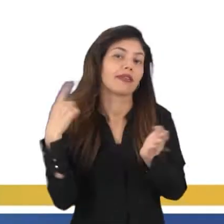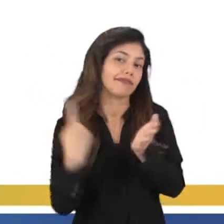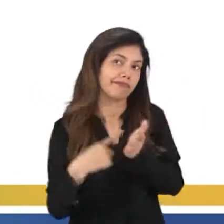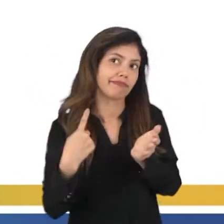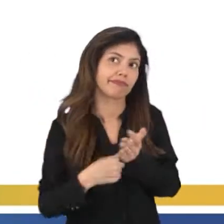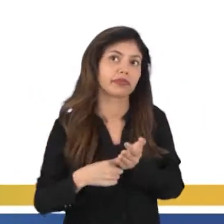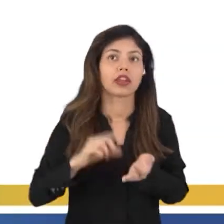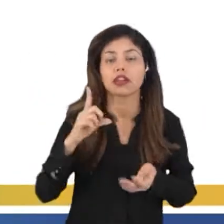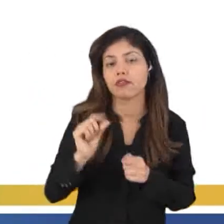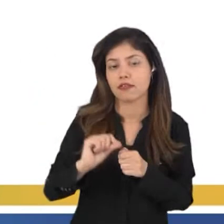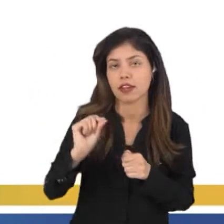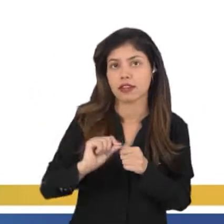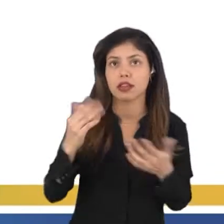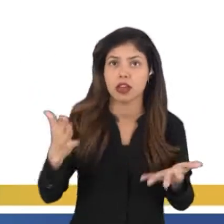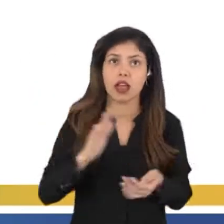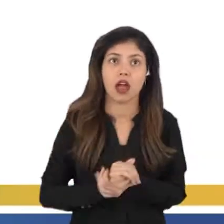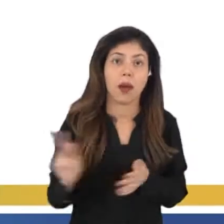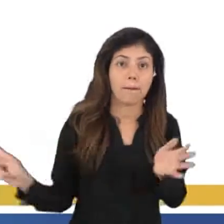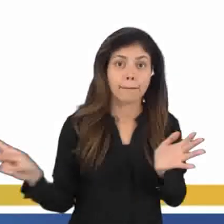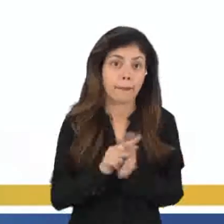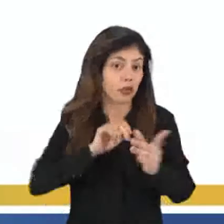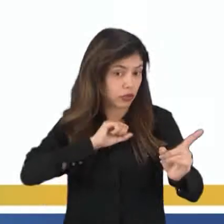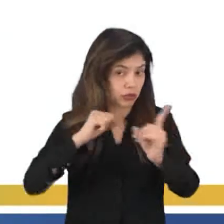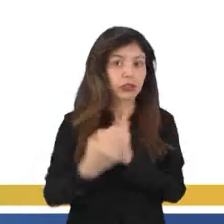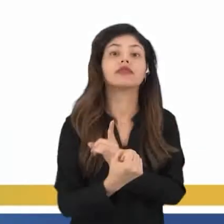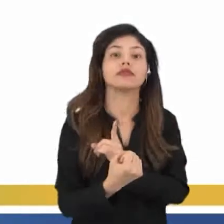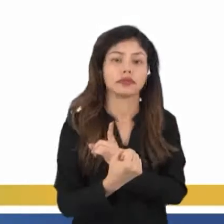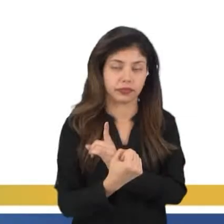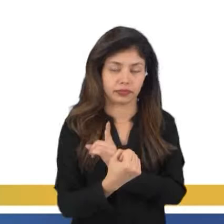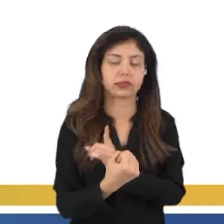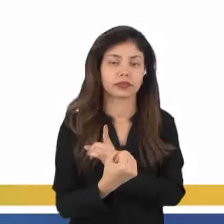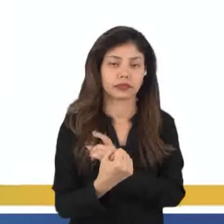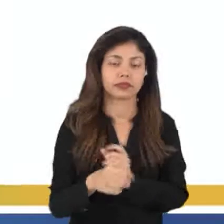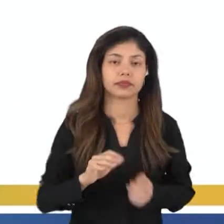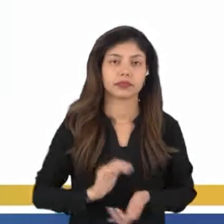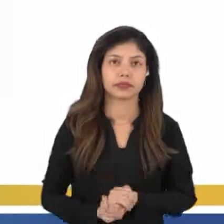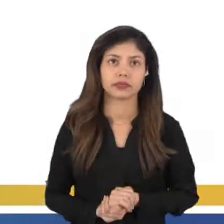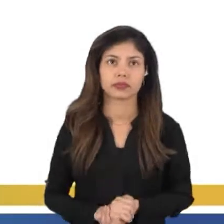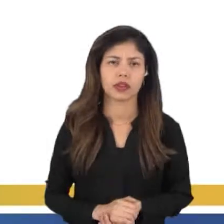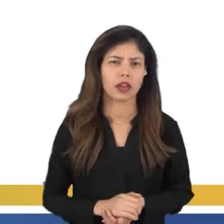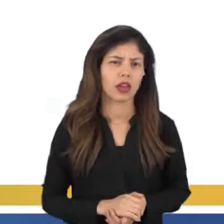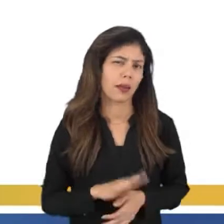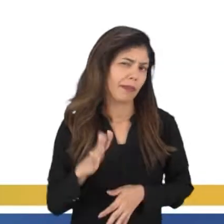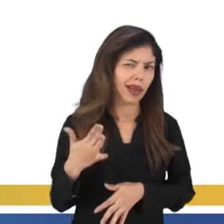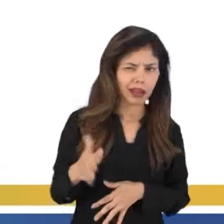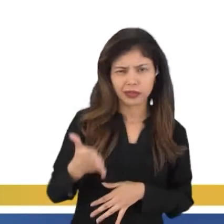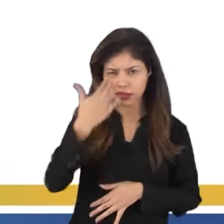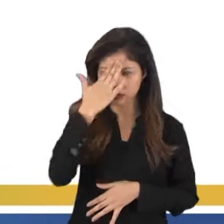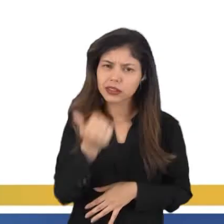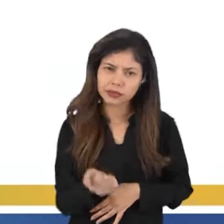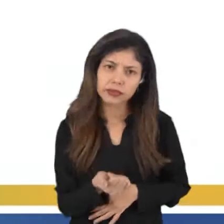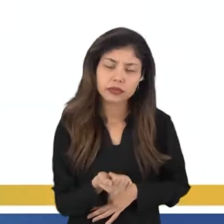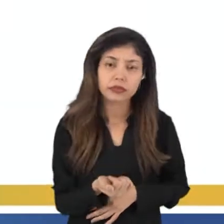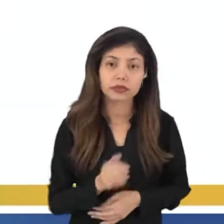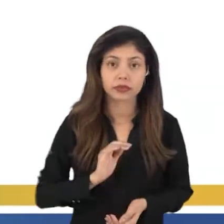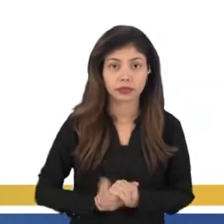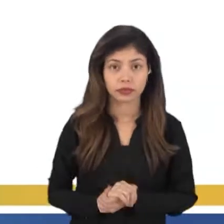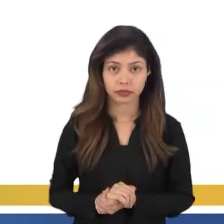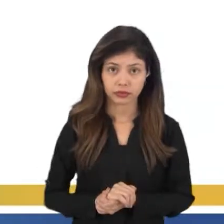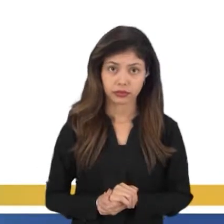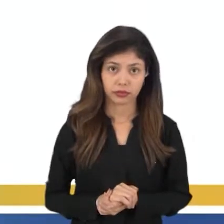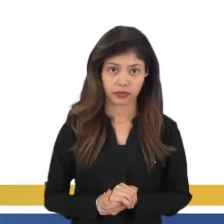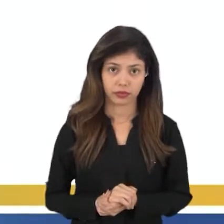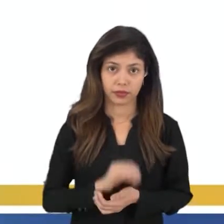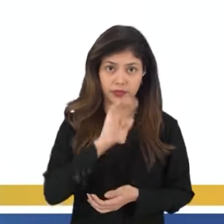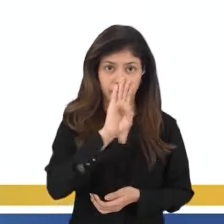tivessem as condições de exercer suas funções sociais. Só para ter uma ideia, a região